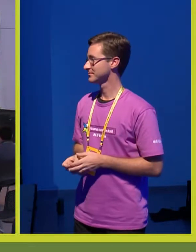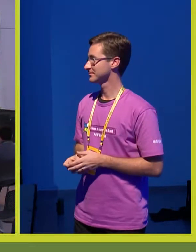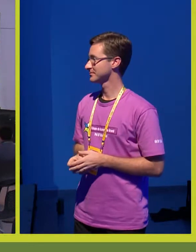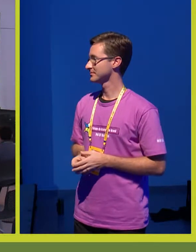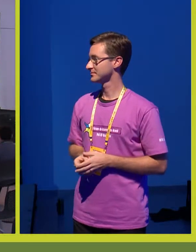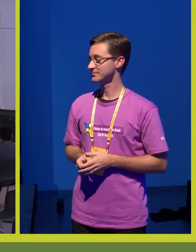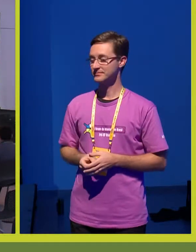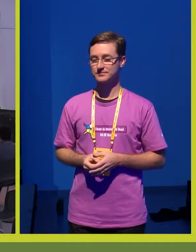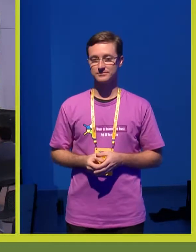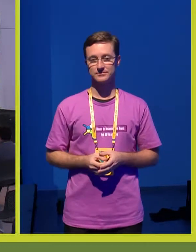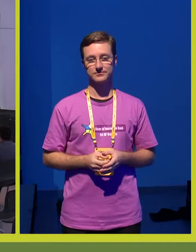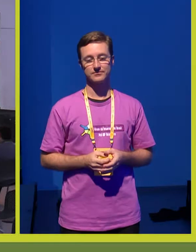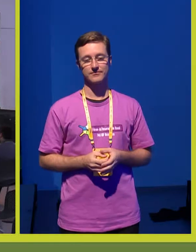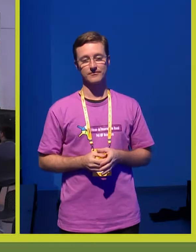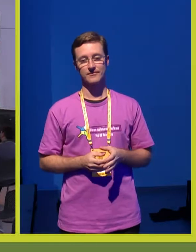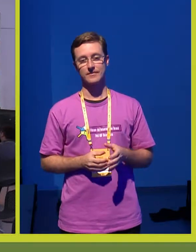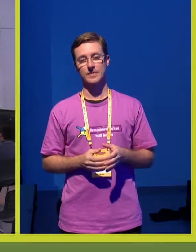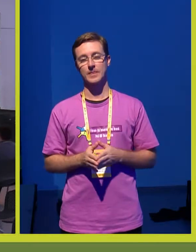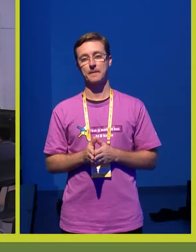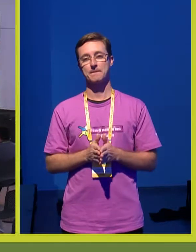sobre o banimento